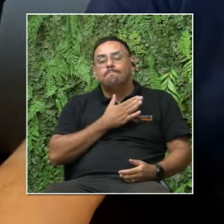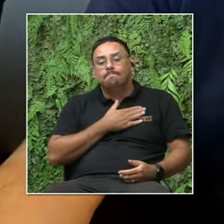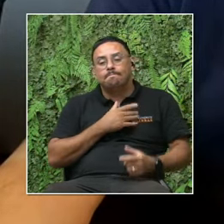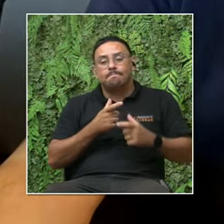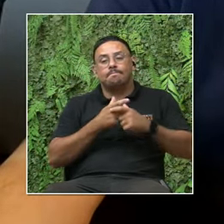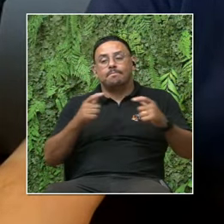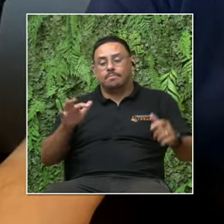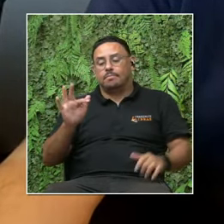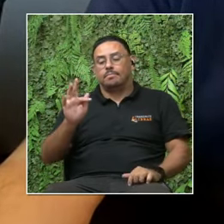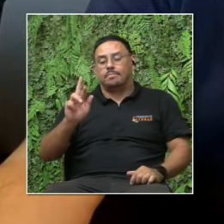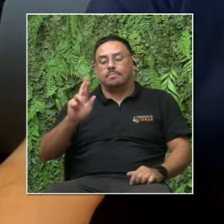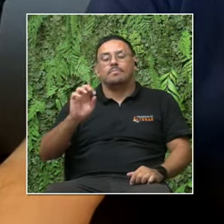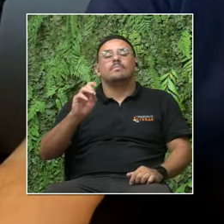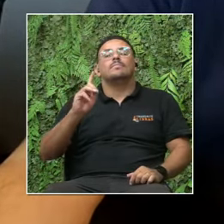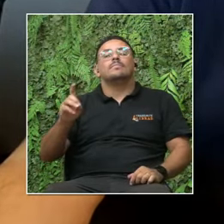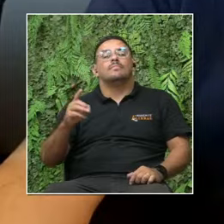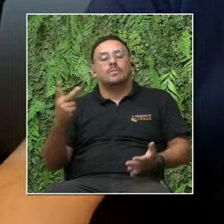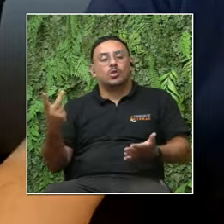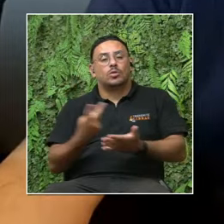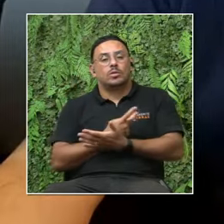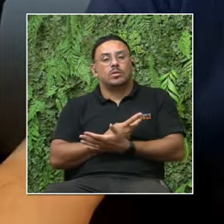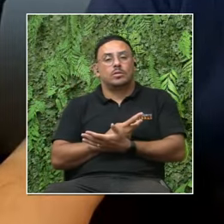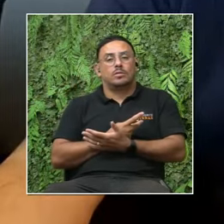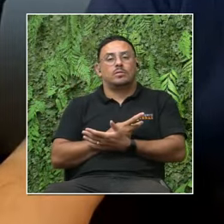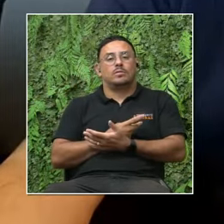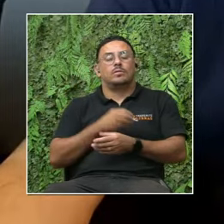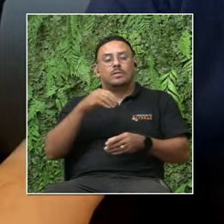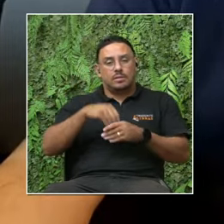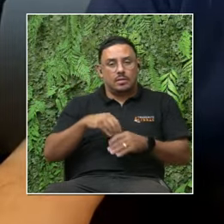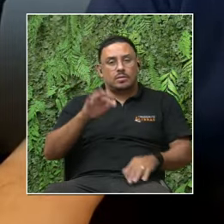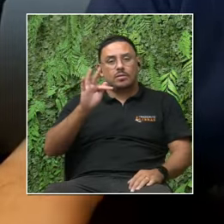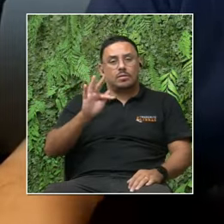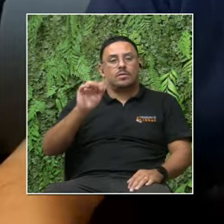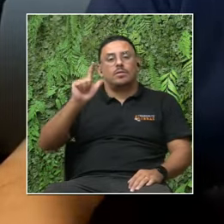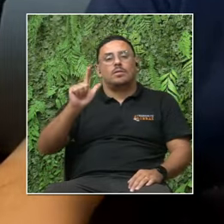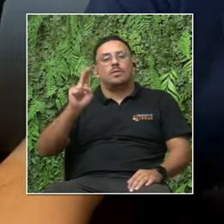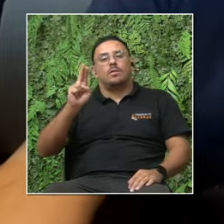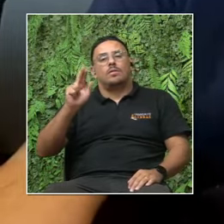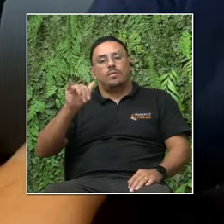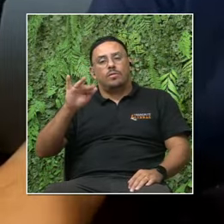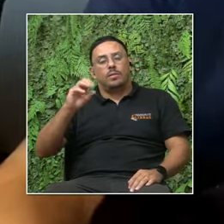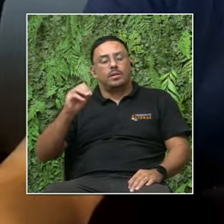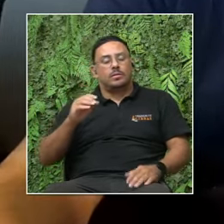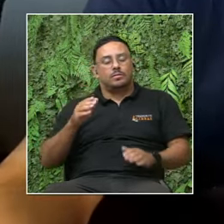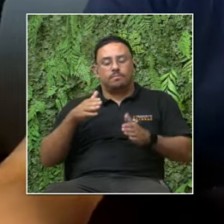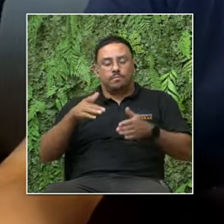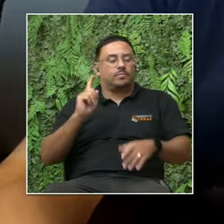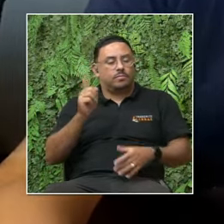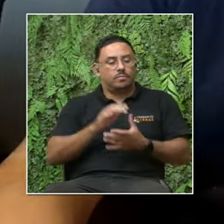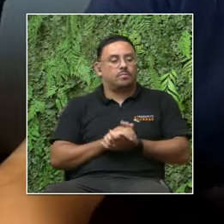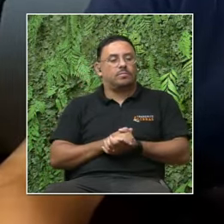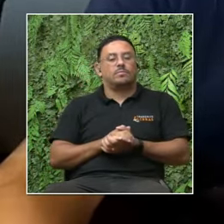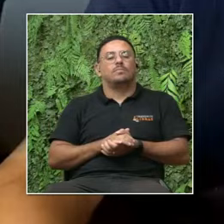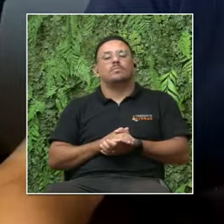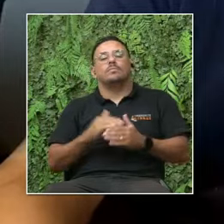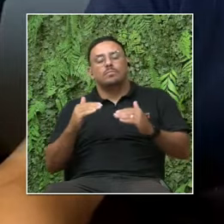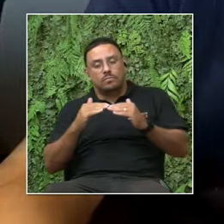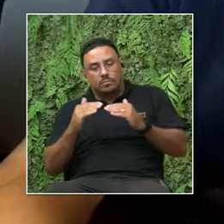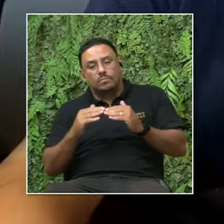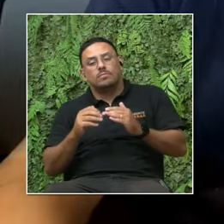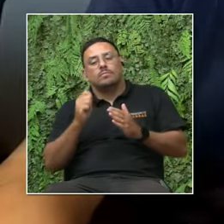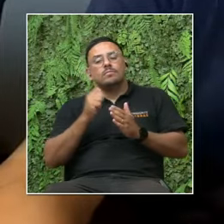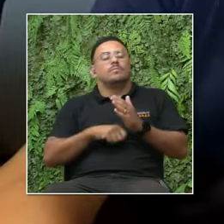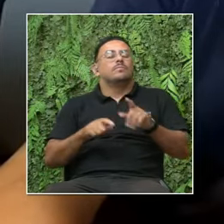grande Fred que a gente viu aconteceu no Fluminense no cruzeiro para mim não chegou nem perto muito exato Concordo é assim embaixo